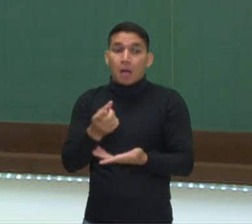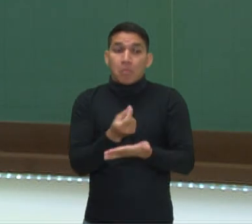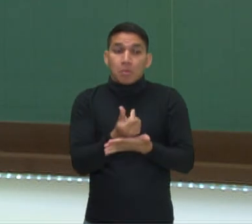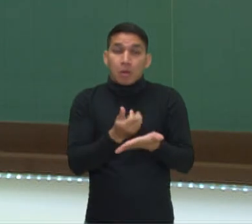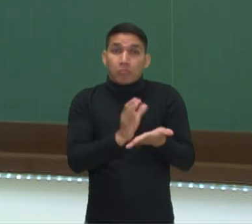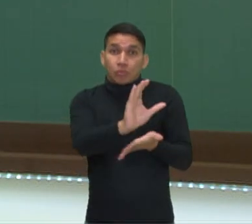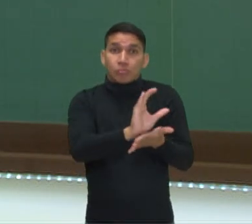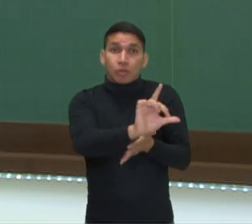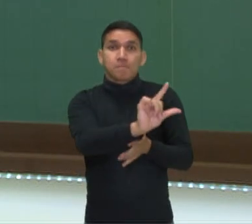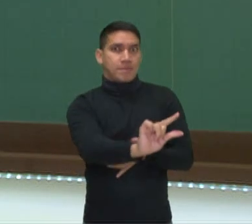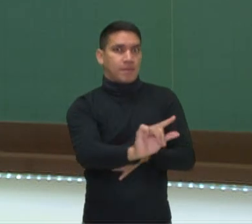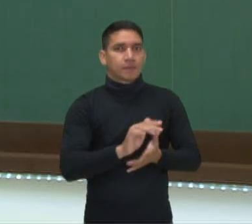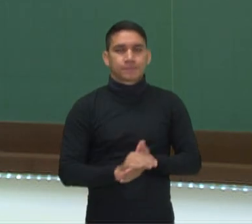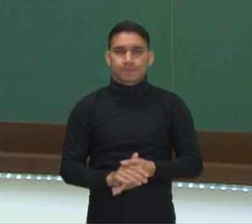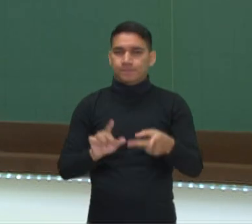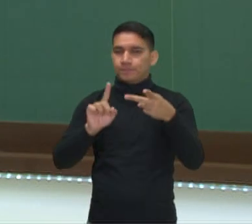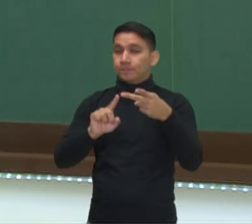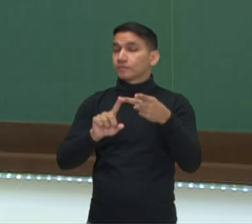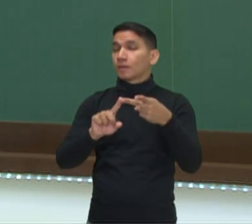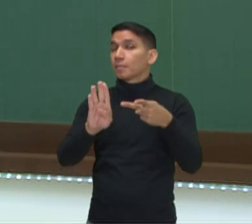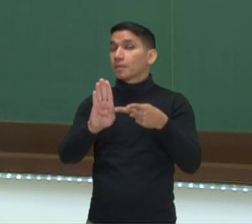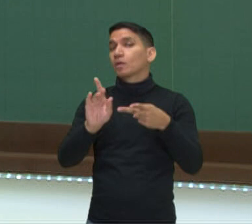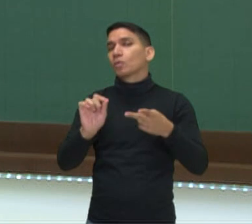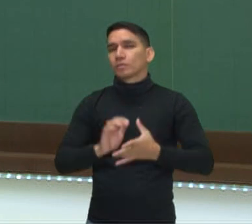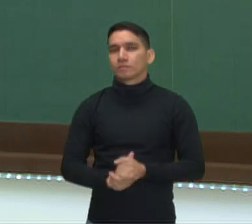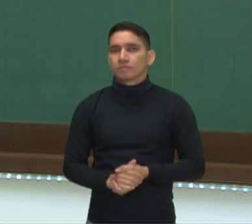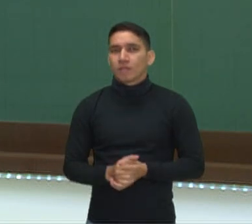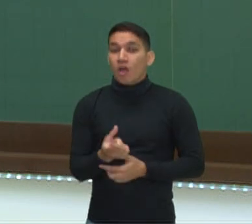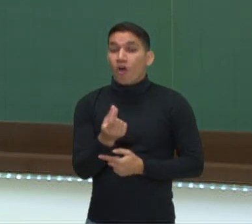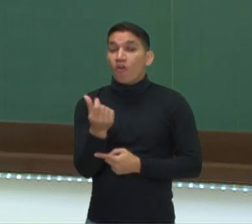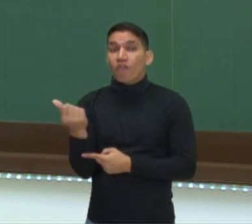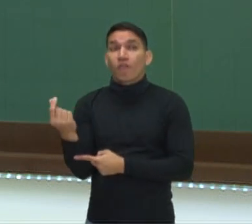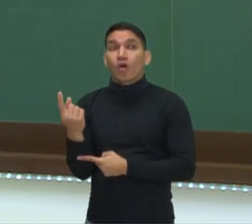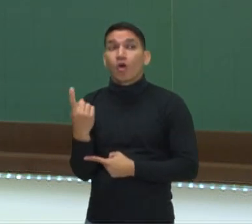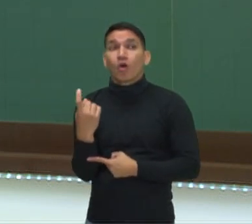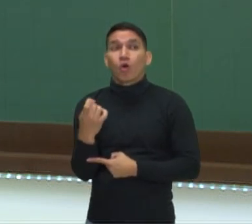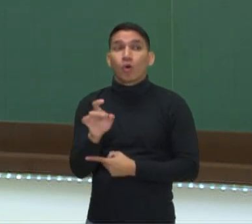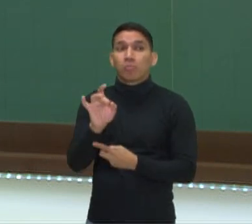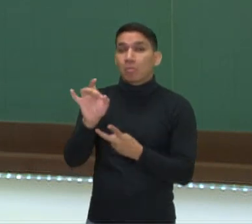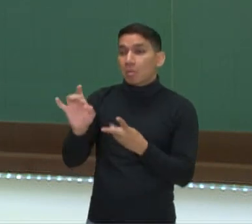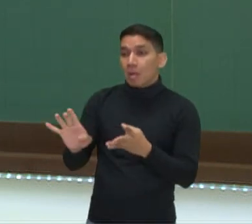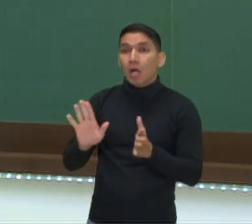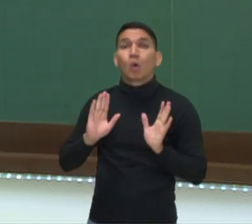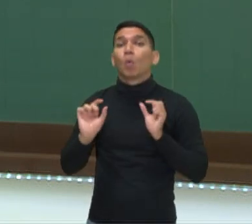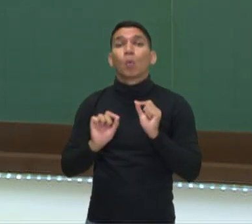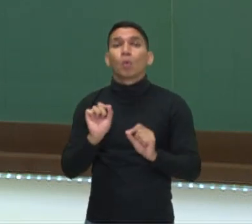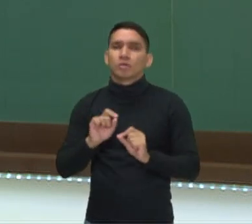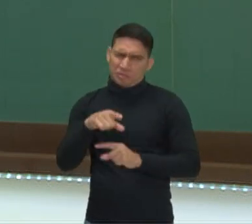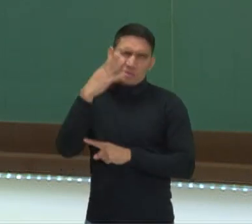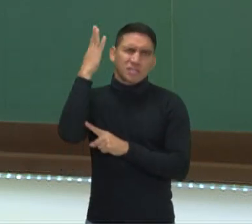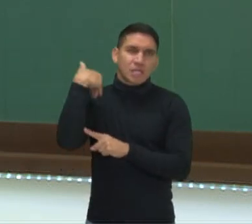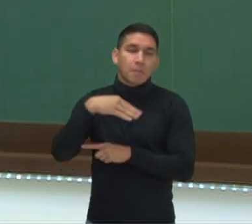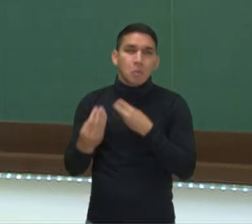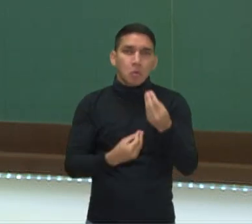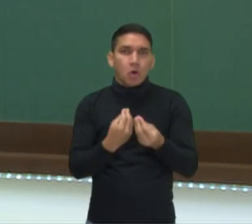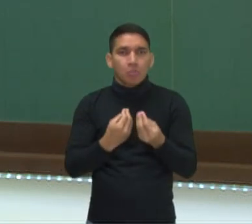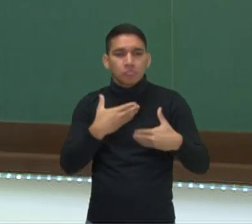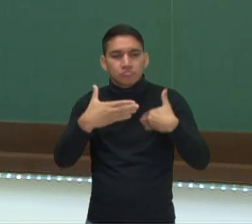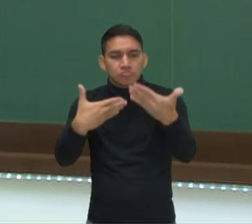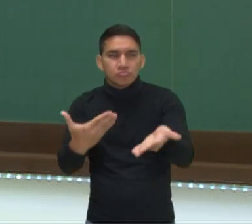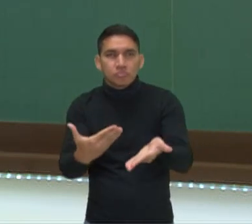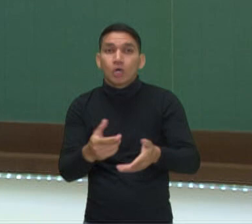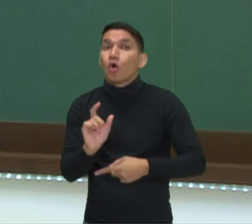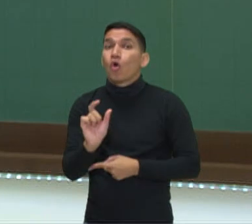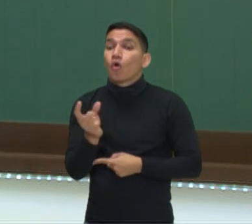mínimo. E letra B, o valor de mínimo. Então, vocês já sabem como proceder para encontrar, né? Ó, valor